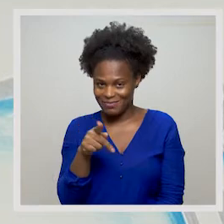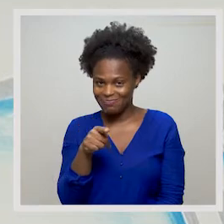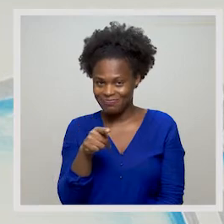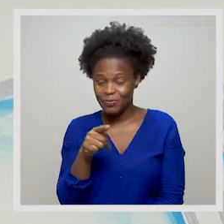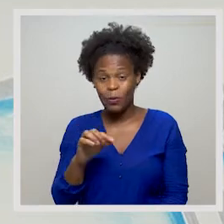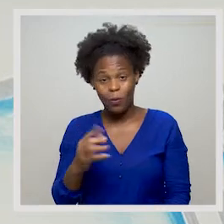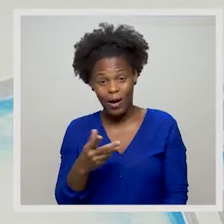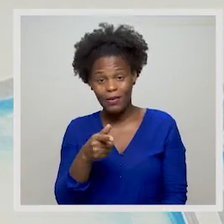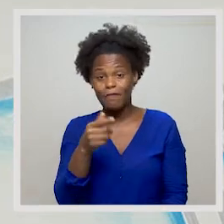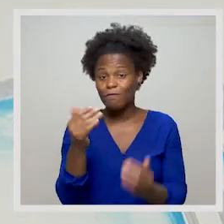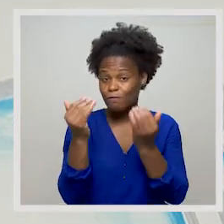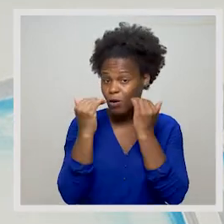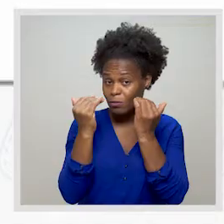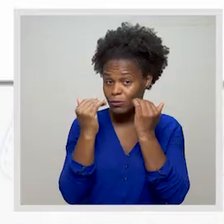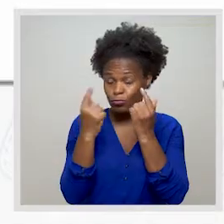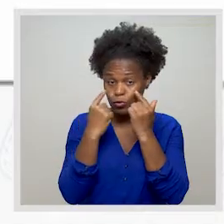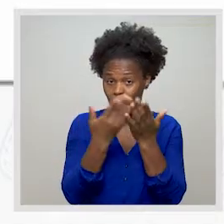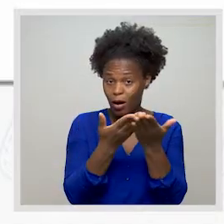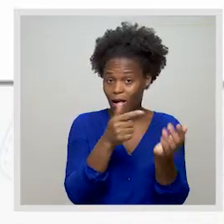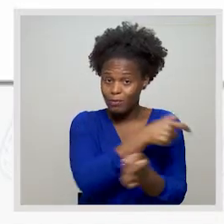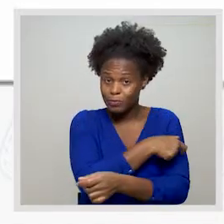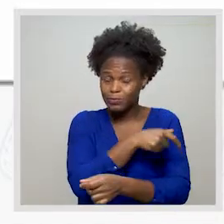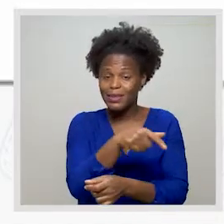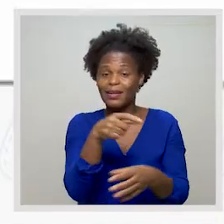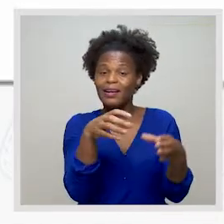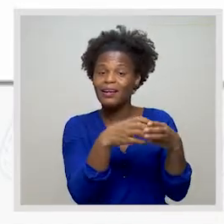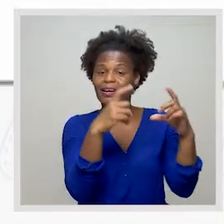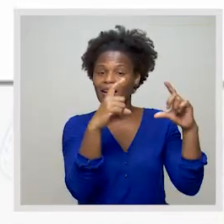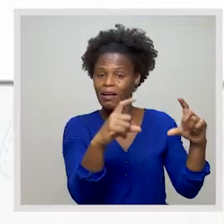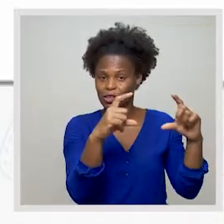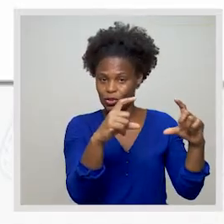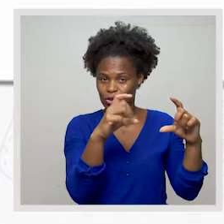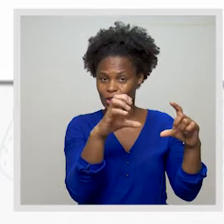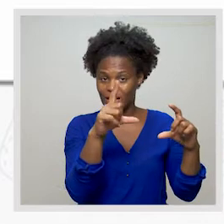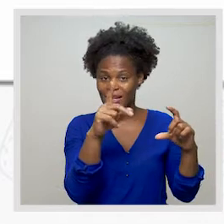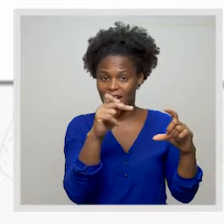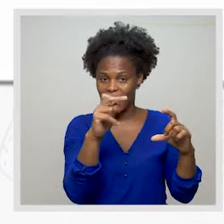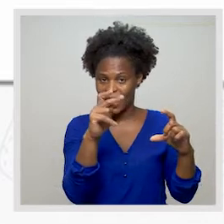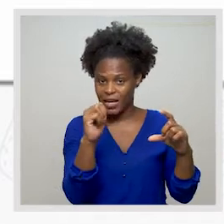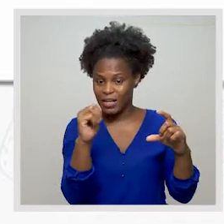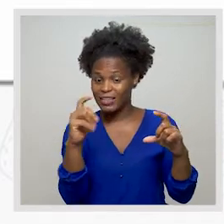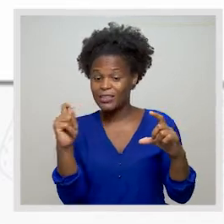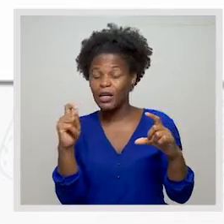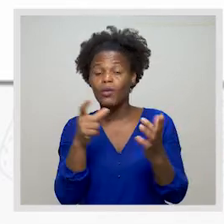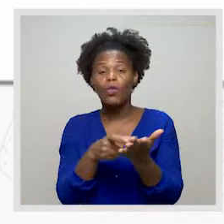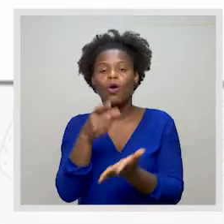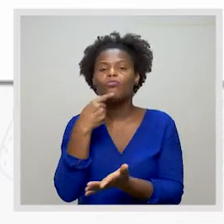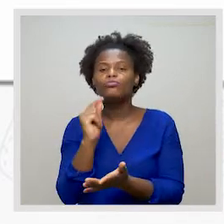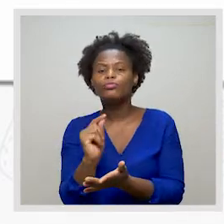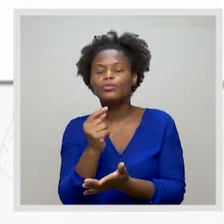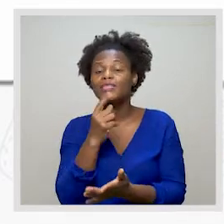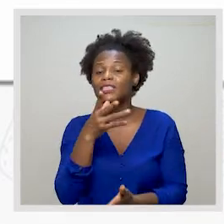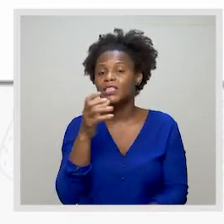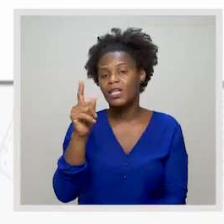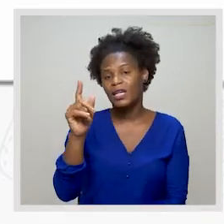Histograma, ok? Então, quando os dados são apresentados em classes, o tipo de gráfico